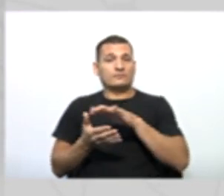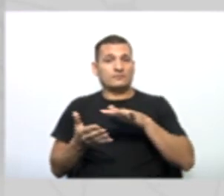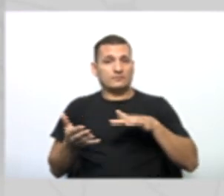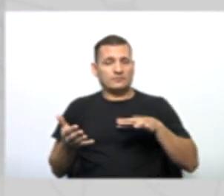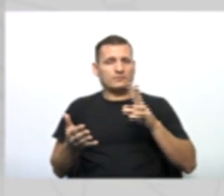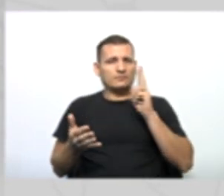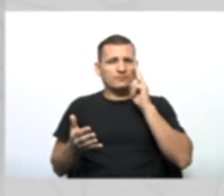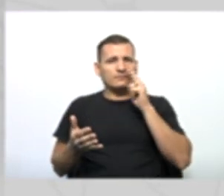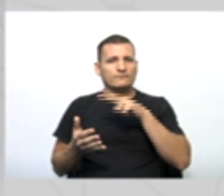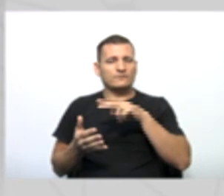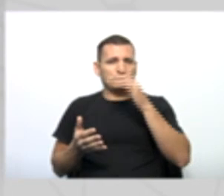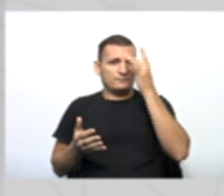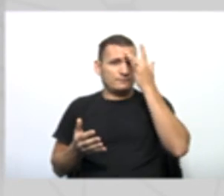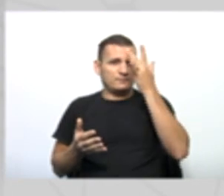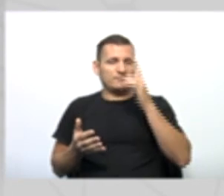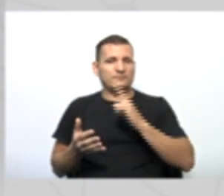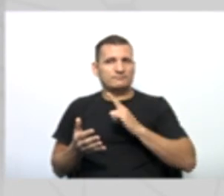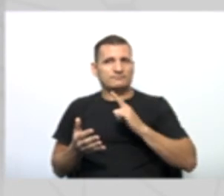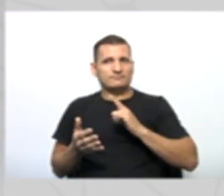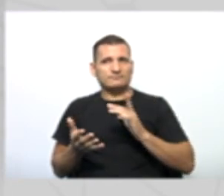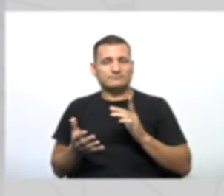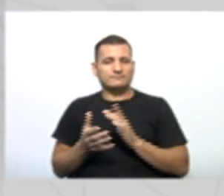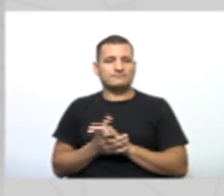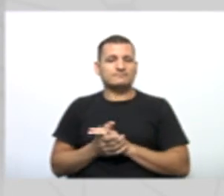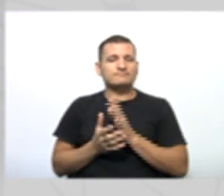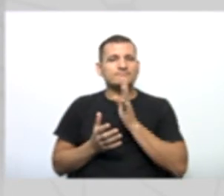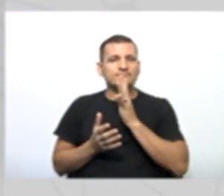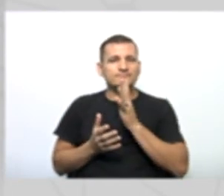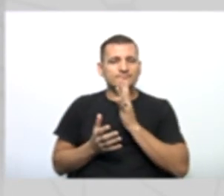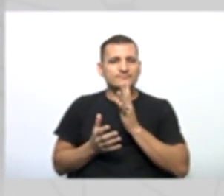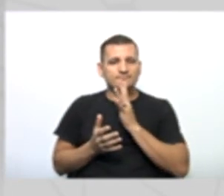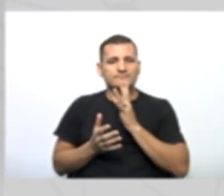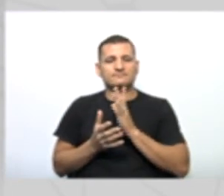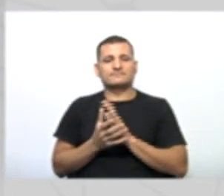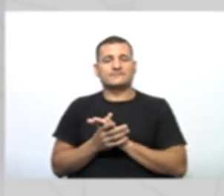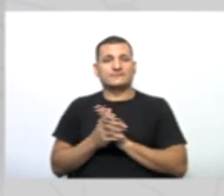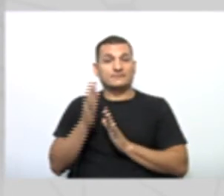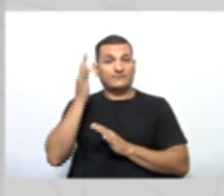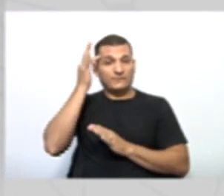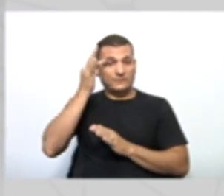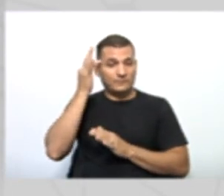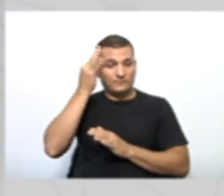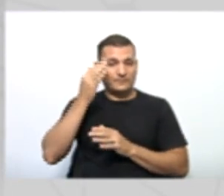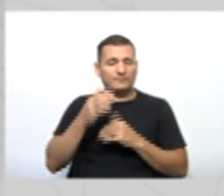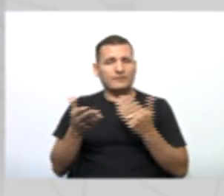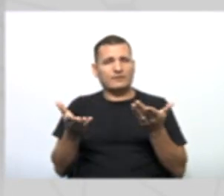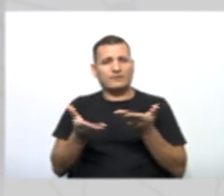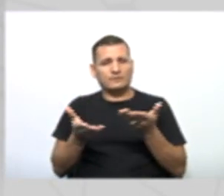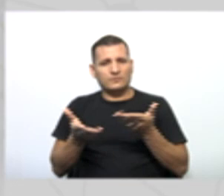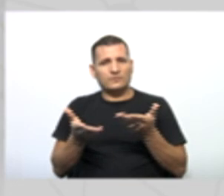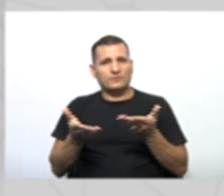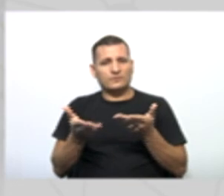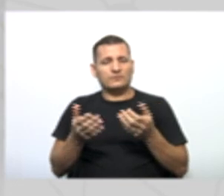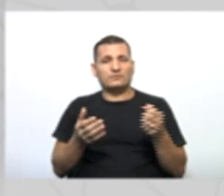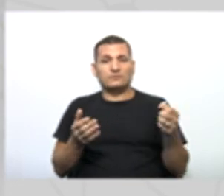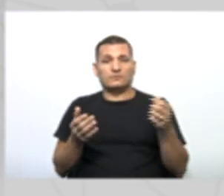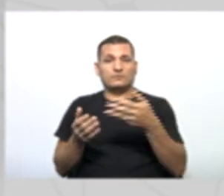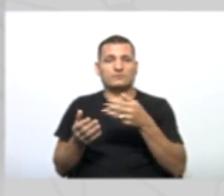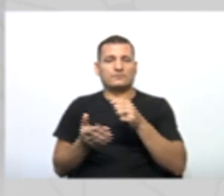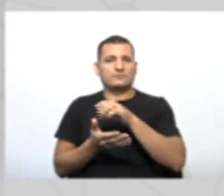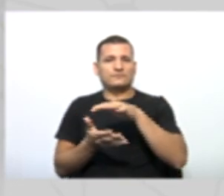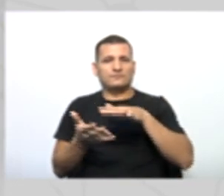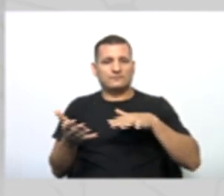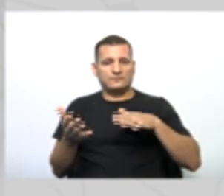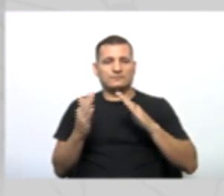viram que estava bem facinho, bem gostosa de fazer para conhecer os nossos filósofos. E agora vamos falar da nossa nova atividade